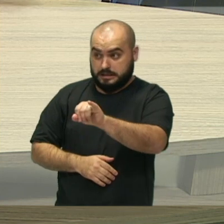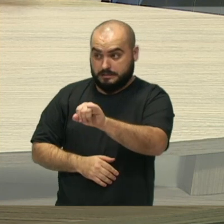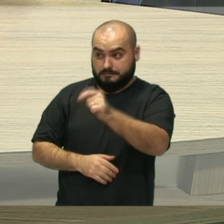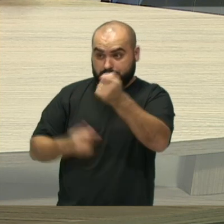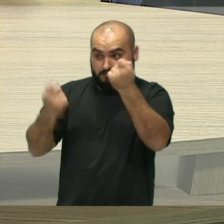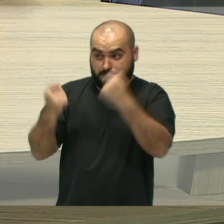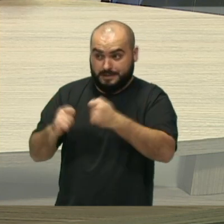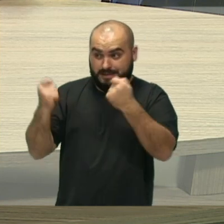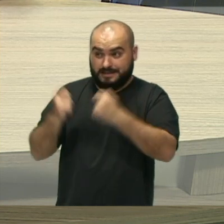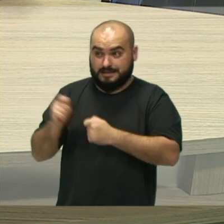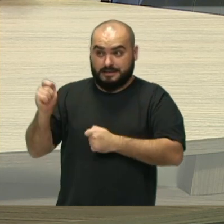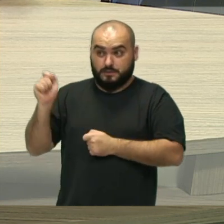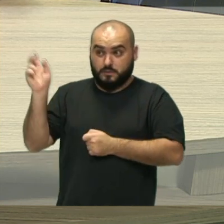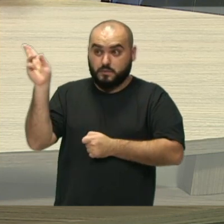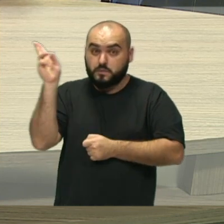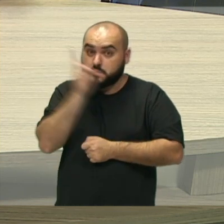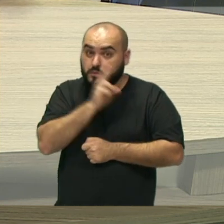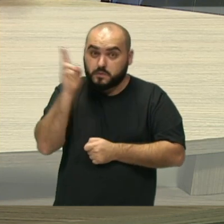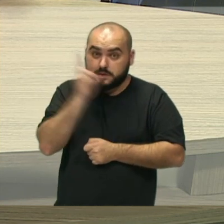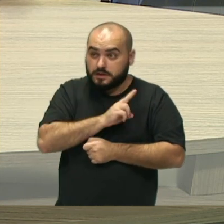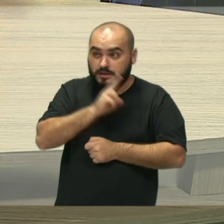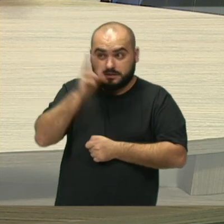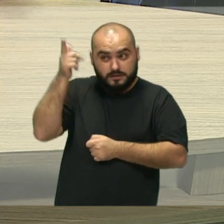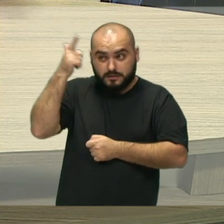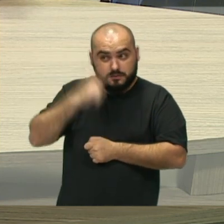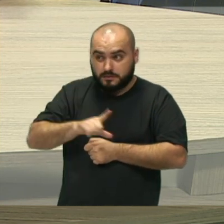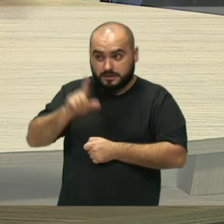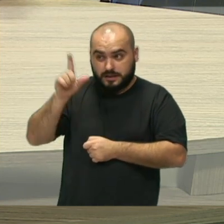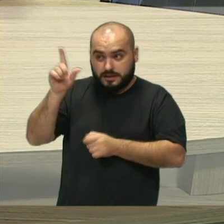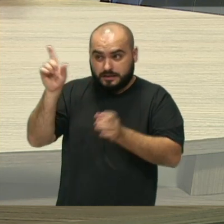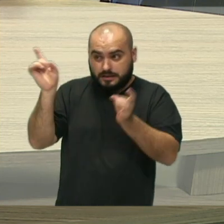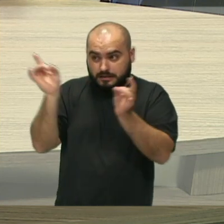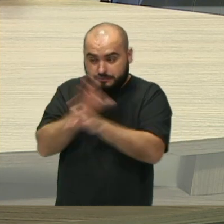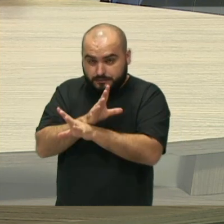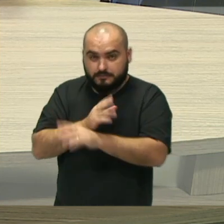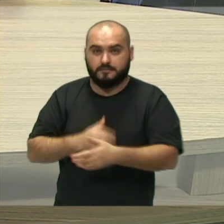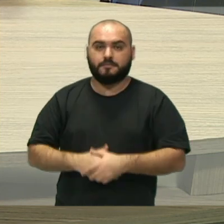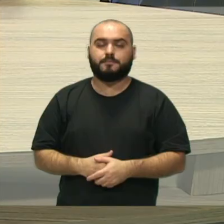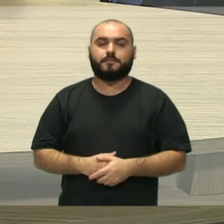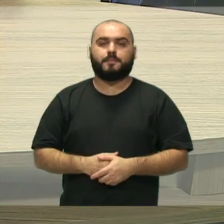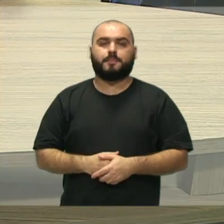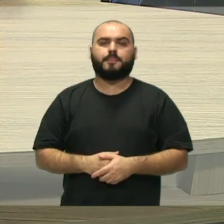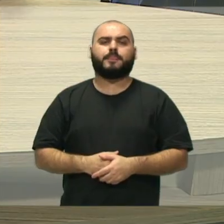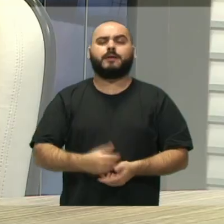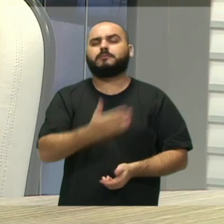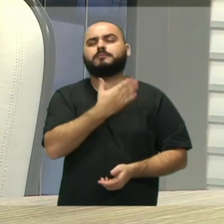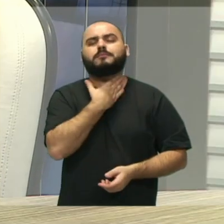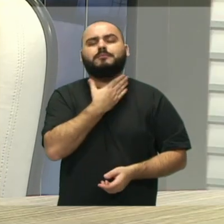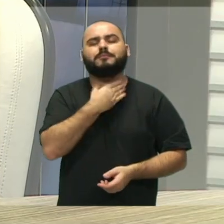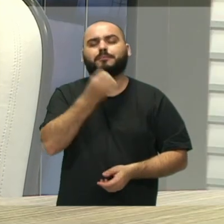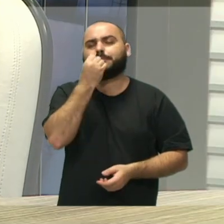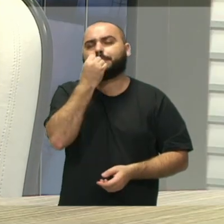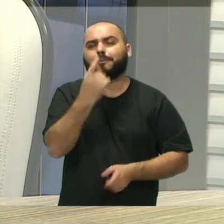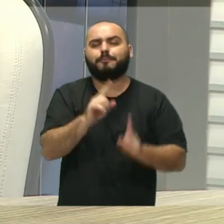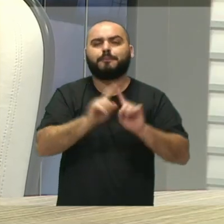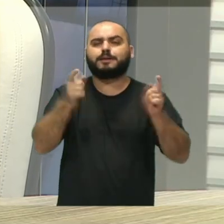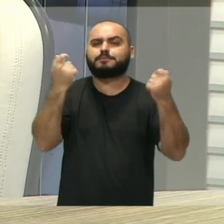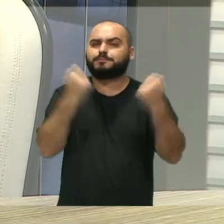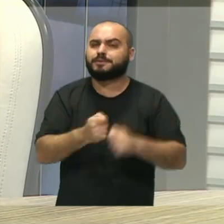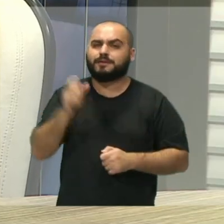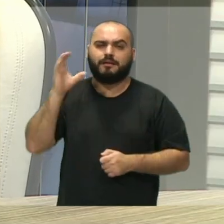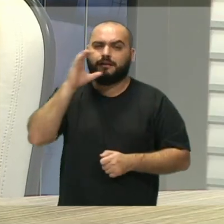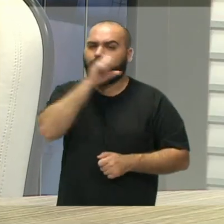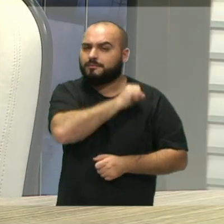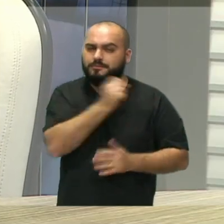indicados, que não tem como não fugir disso, né? Doutor, o nosso papo está muito bom aqui, mas a gente precisa fazer mais um